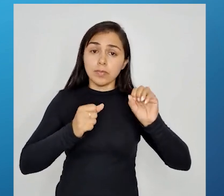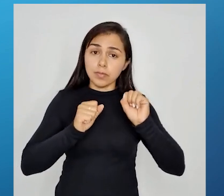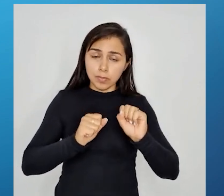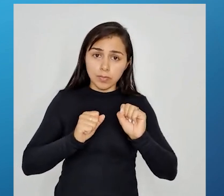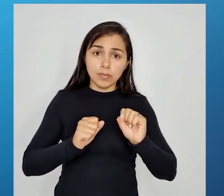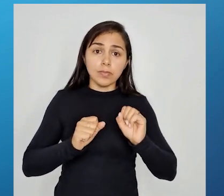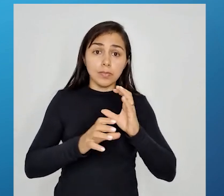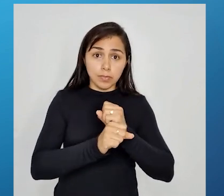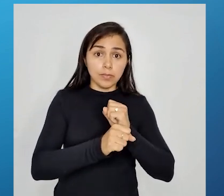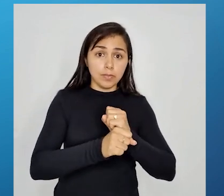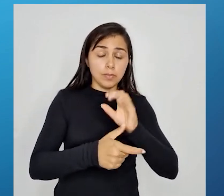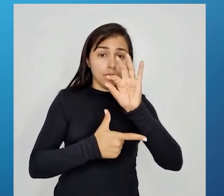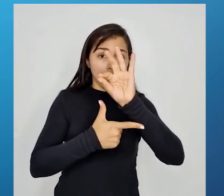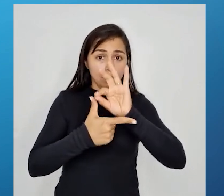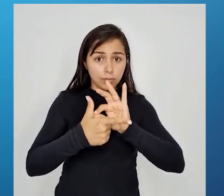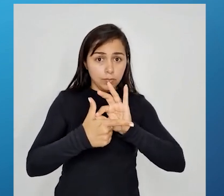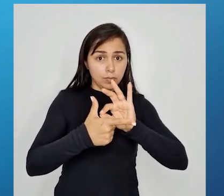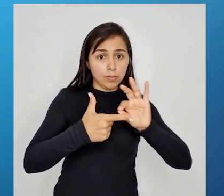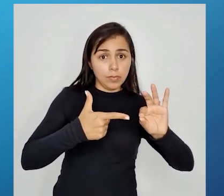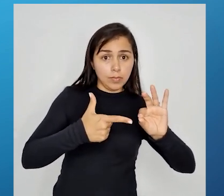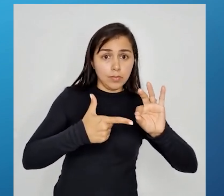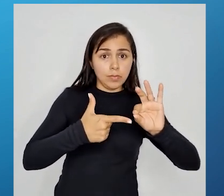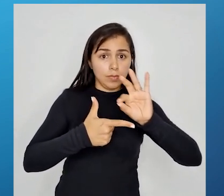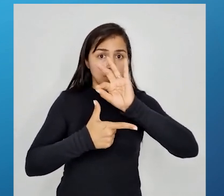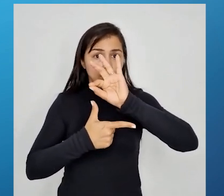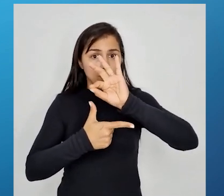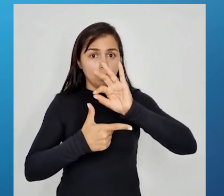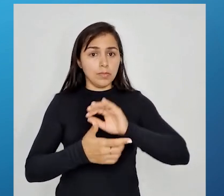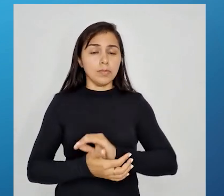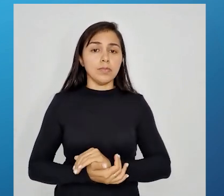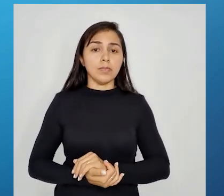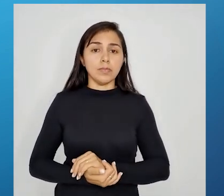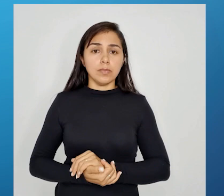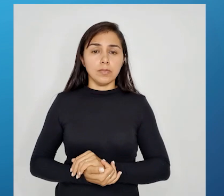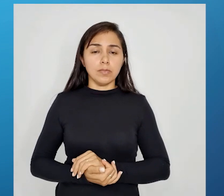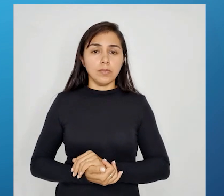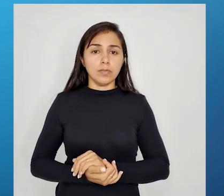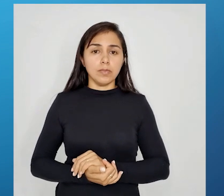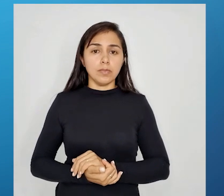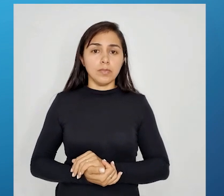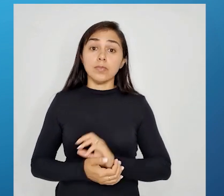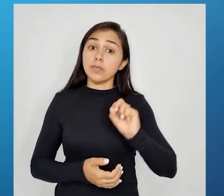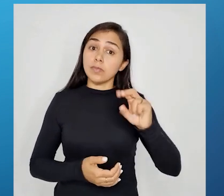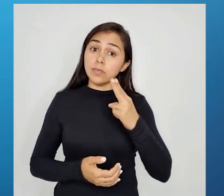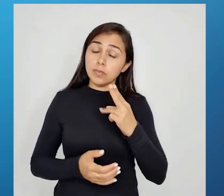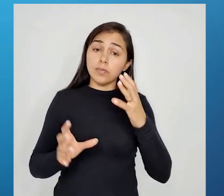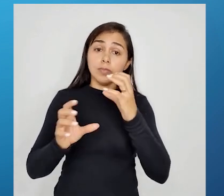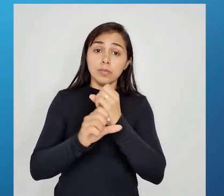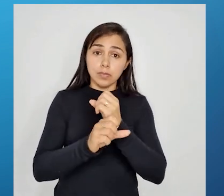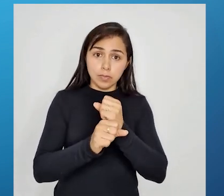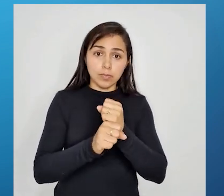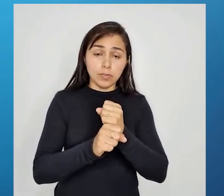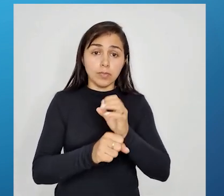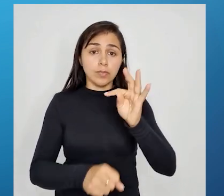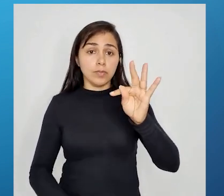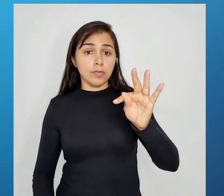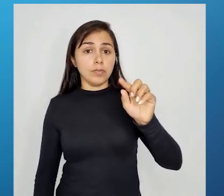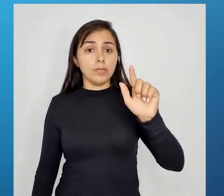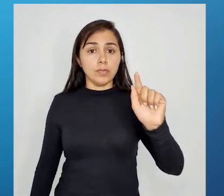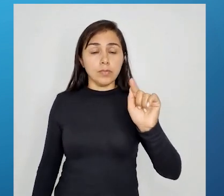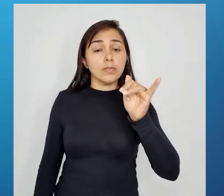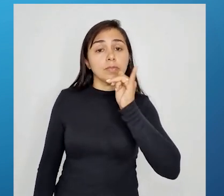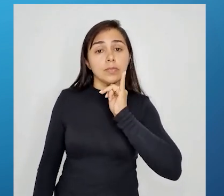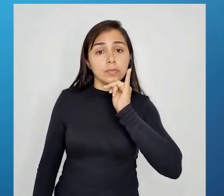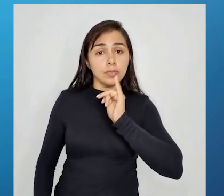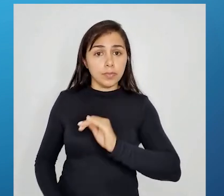com o transferidor a medida desse ângulo, certo? Ou então calcular a própria tangente aqui, ó. Por